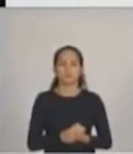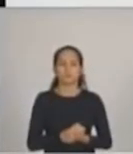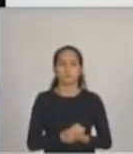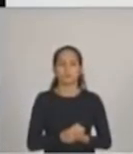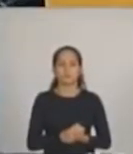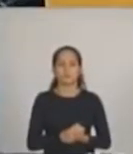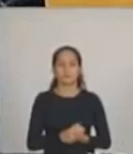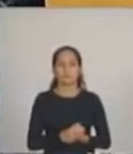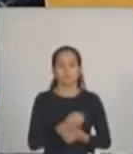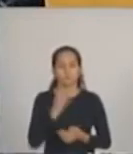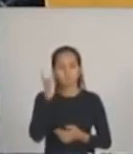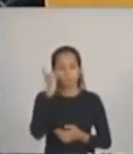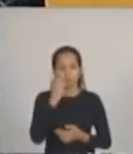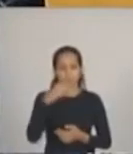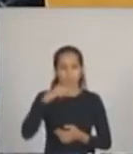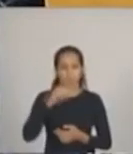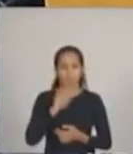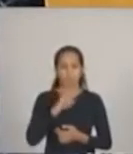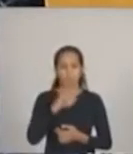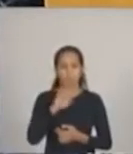Deputado Sérgio Majeski.